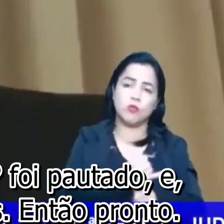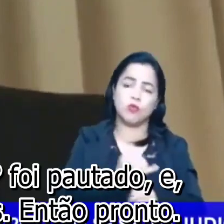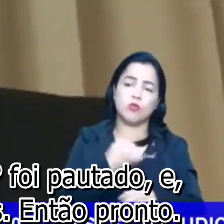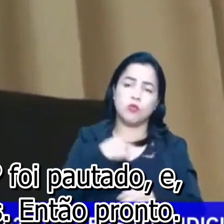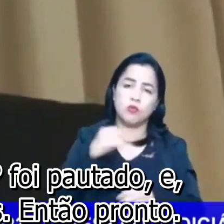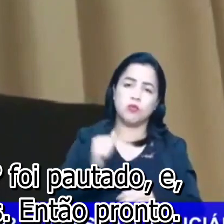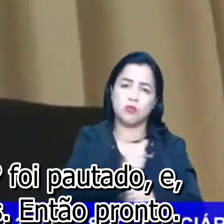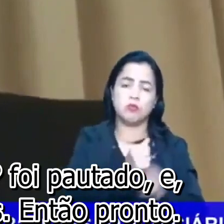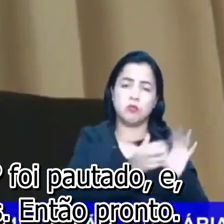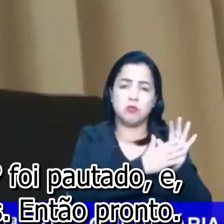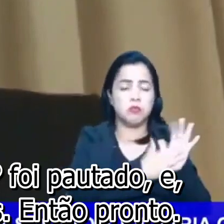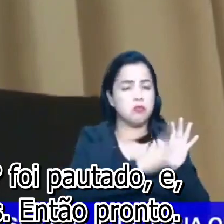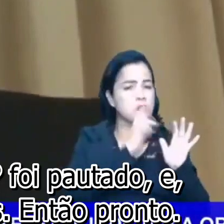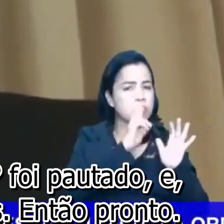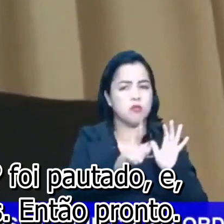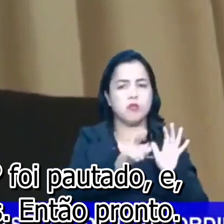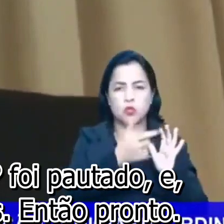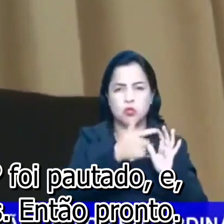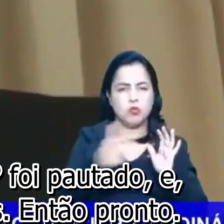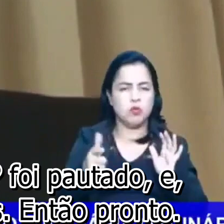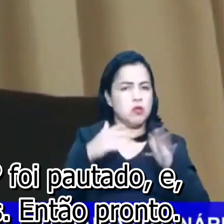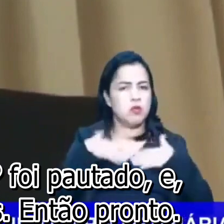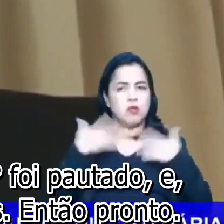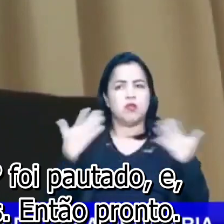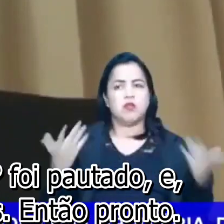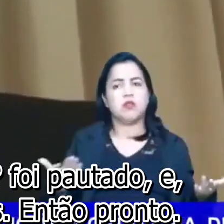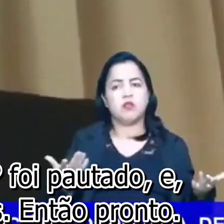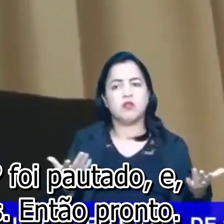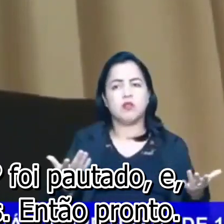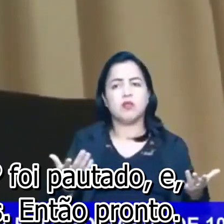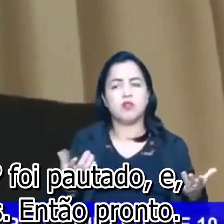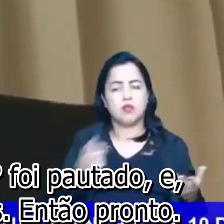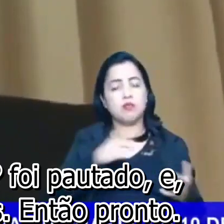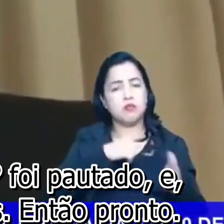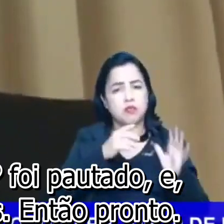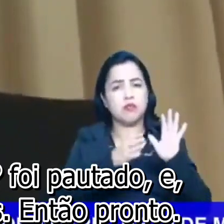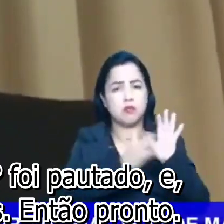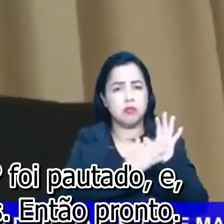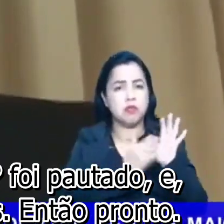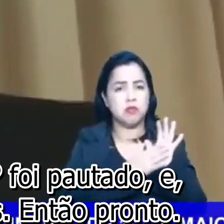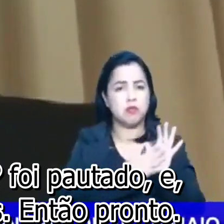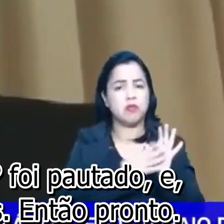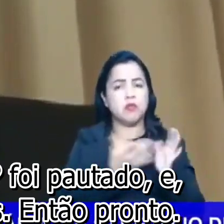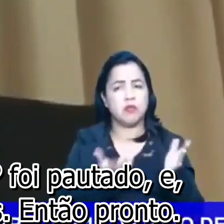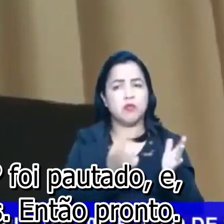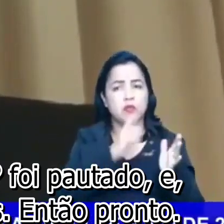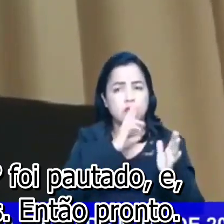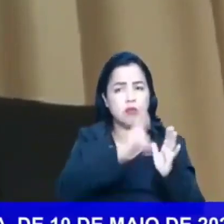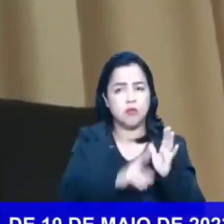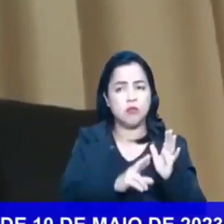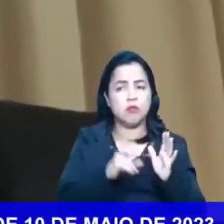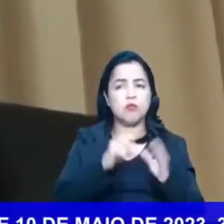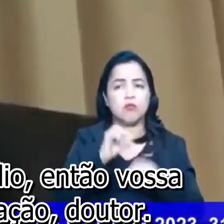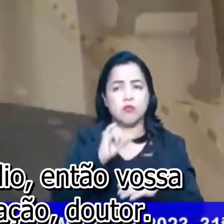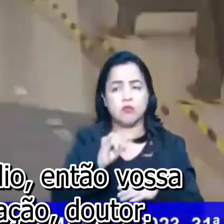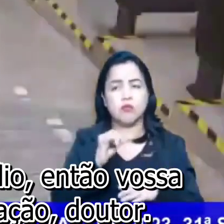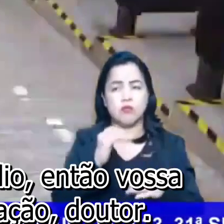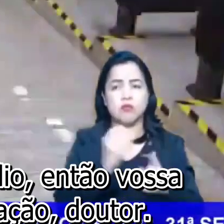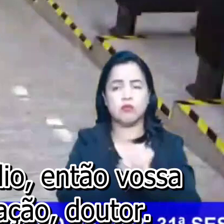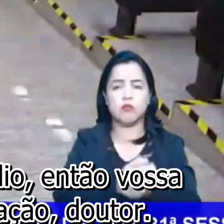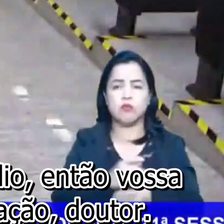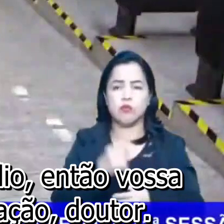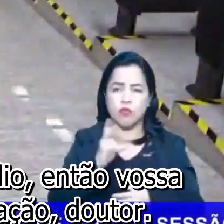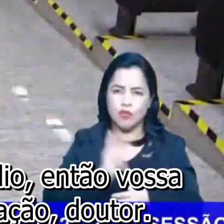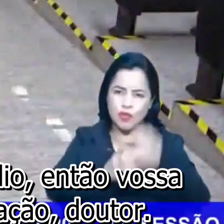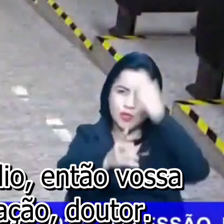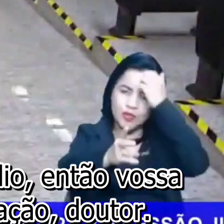para fazer a sustentação. Então, não houve surpresa, né? Foi pautado e, portanto, eu entendo que é o caso de nós julgarmos. Então, pronto. Então,